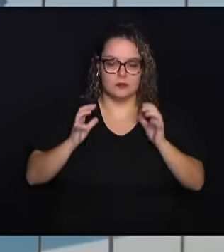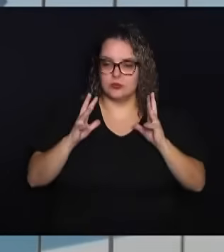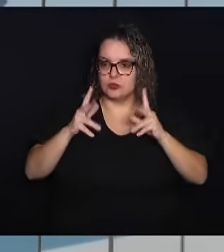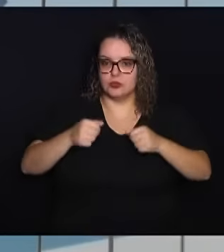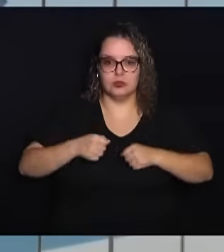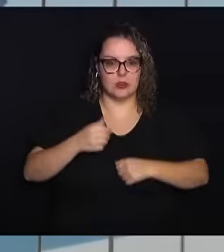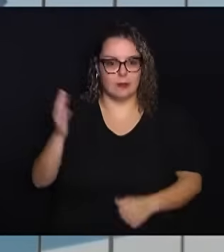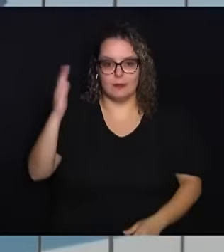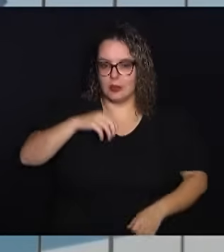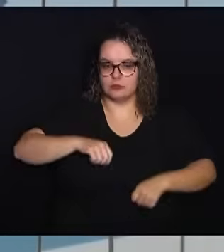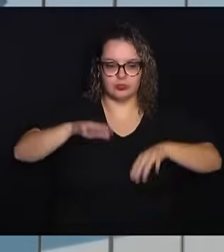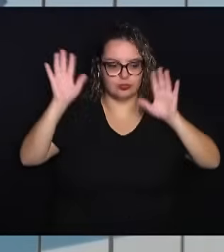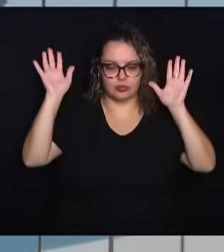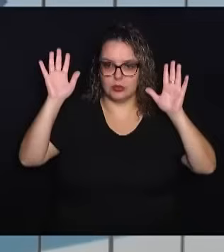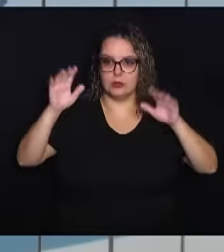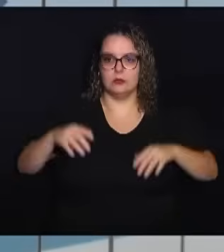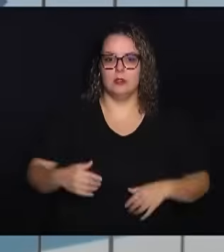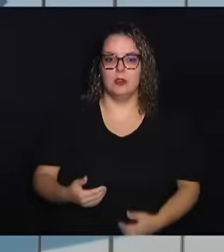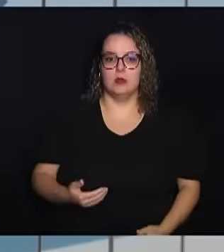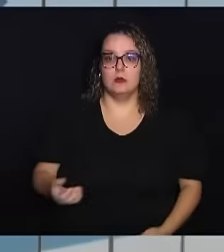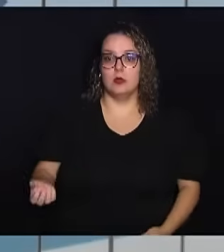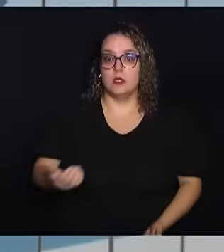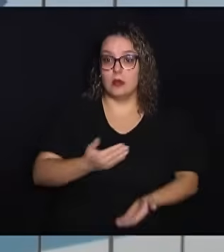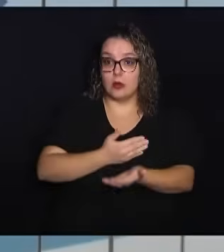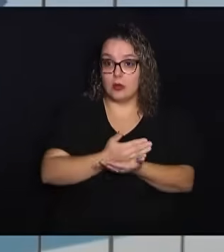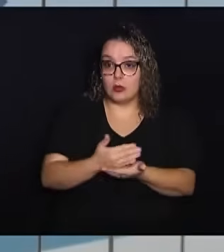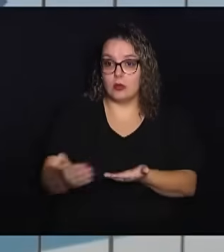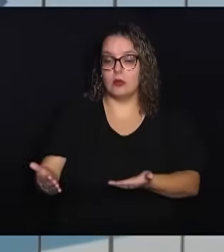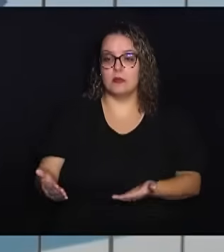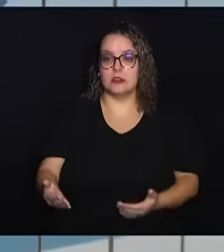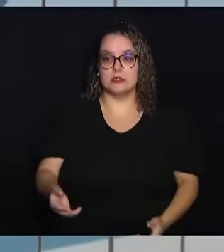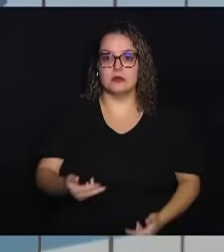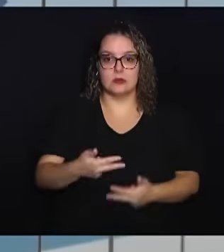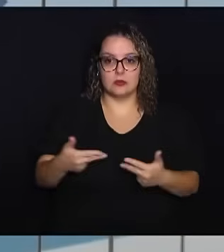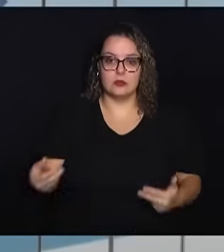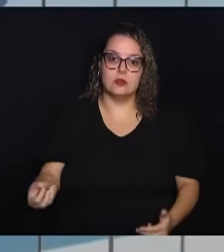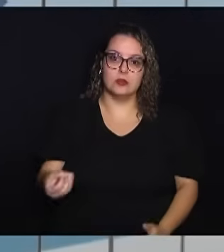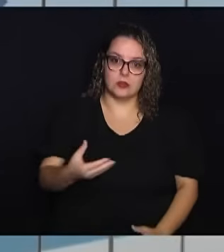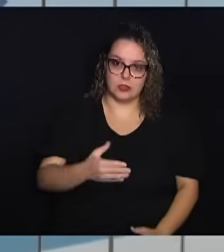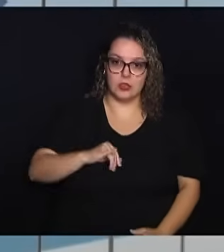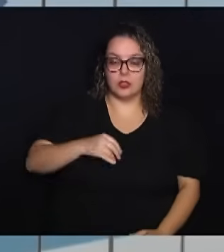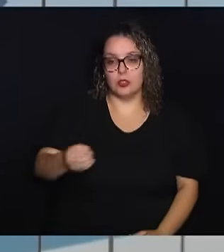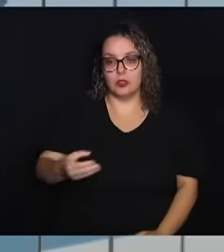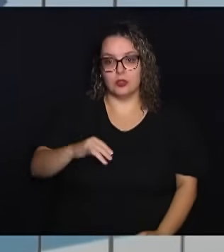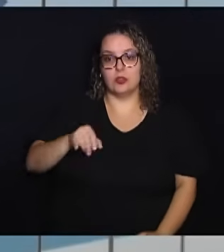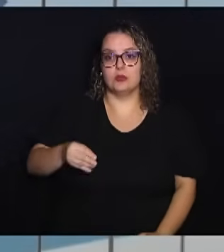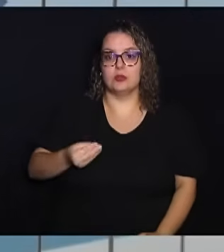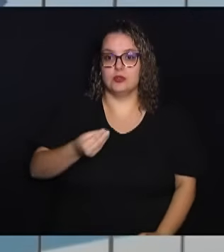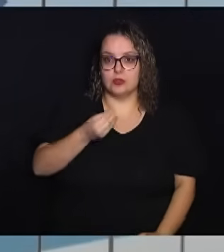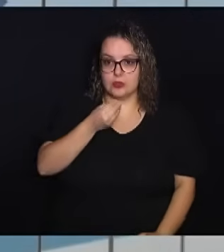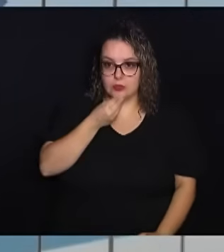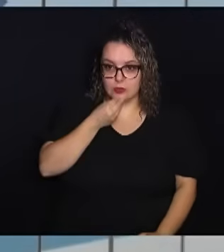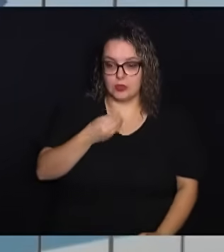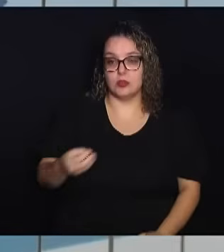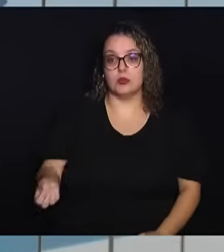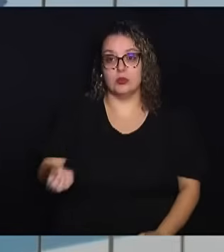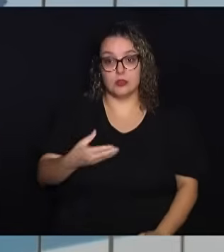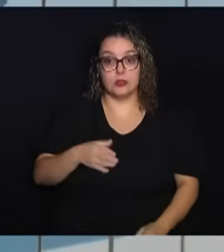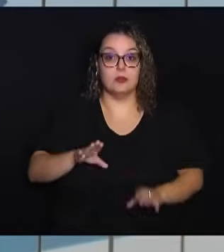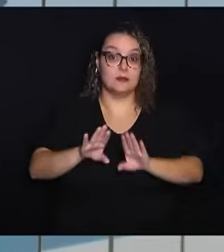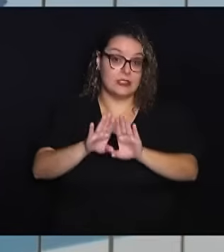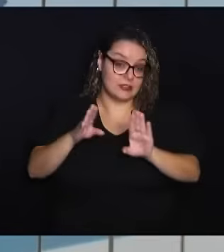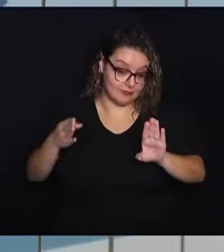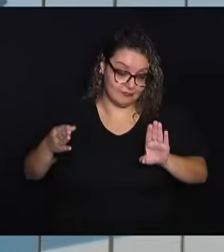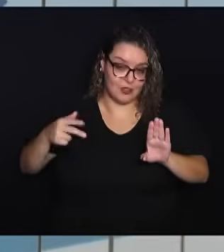para você abrir espaço para coisas novas surgirem ali, novas oportunidades, novas portas, né?